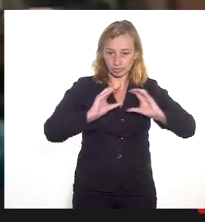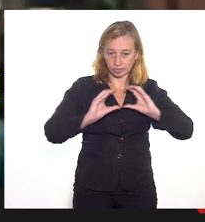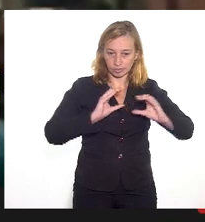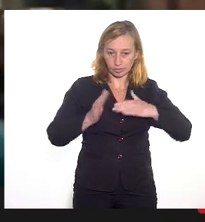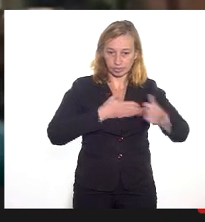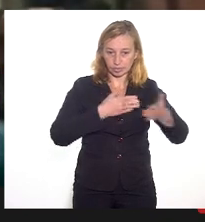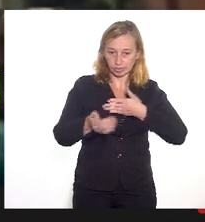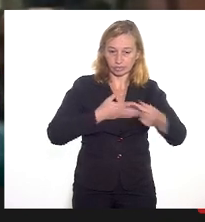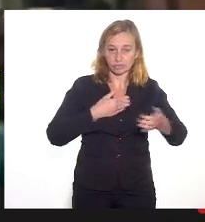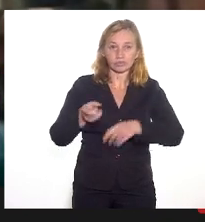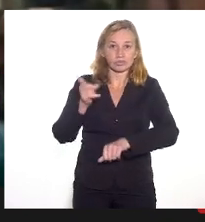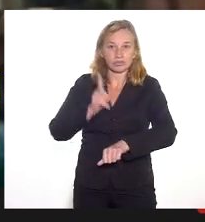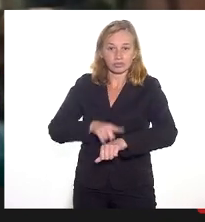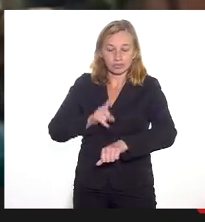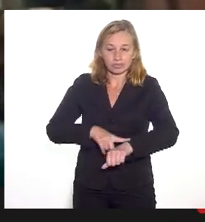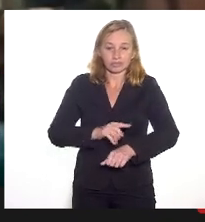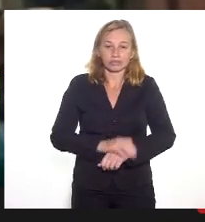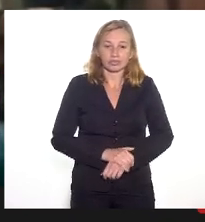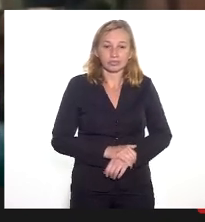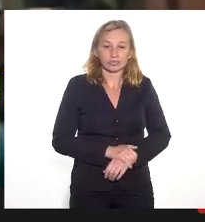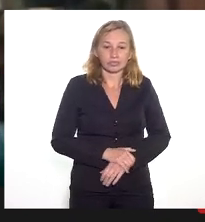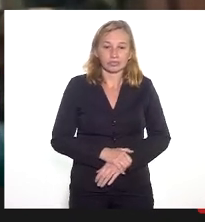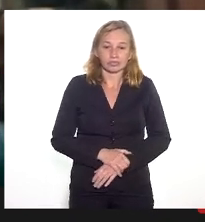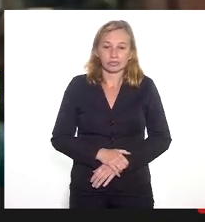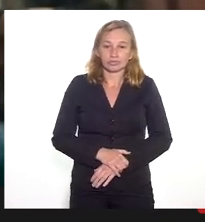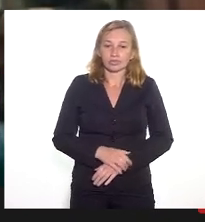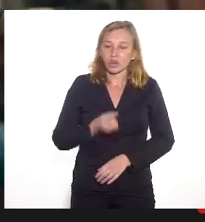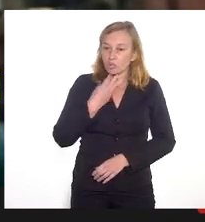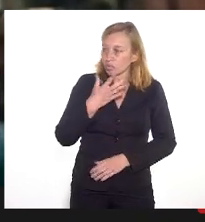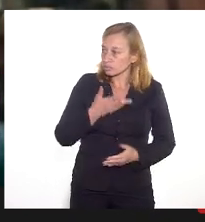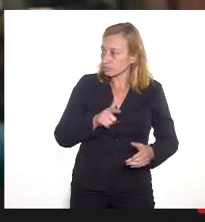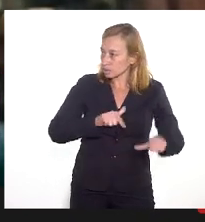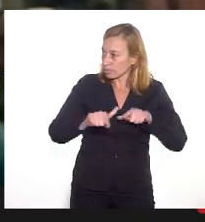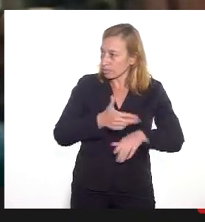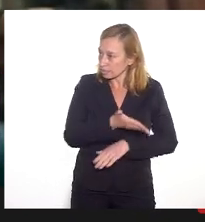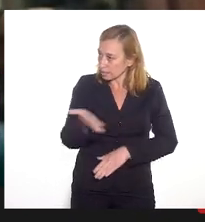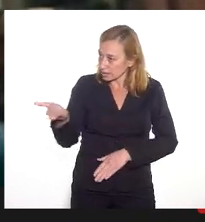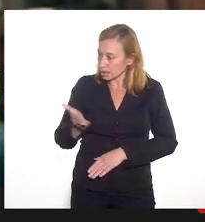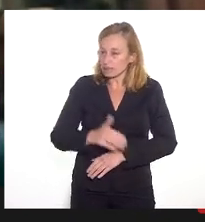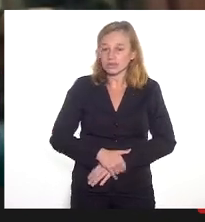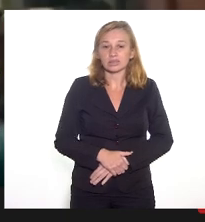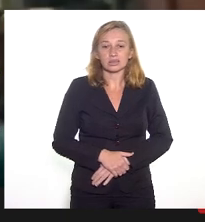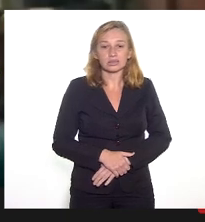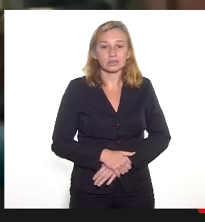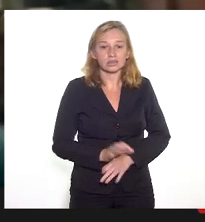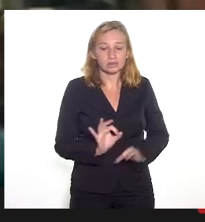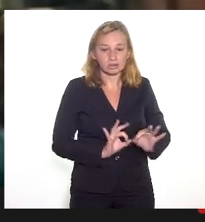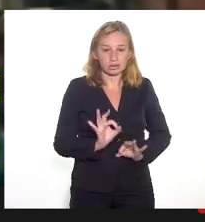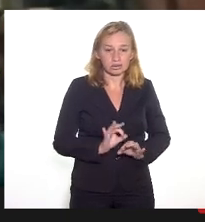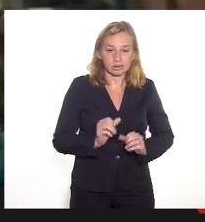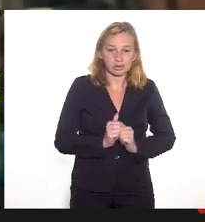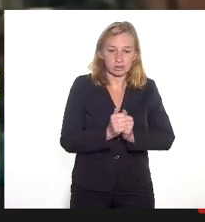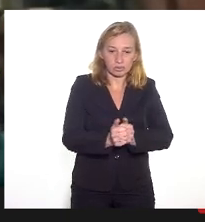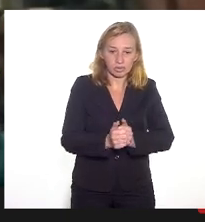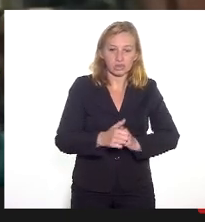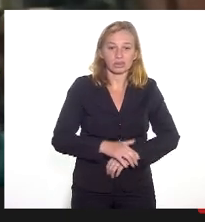qualquer momento e desejar sucesso e bom trabalho para o conjunto das organizações que vão acompanhar em frente e